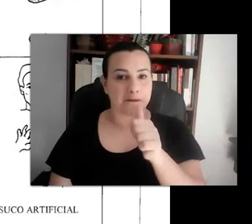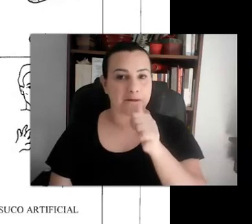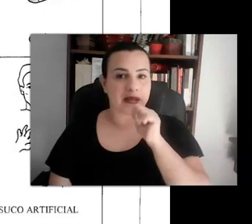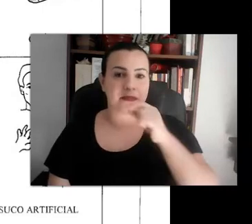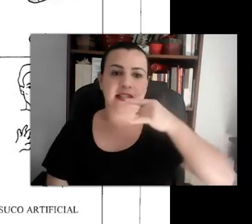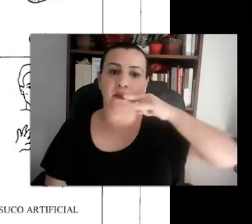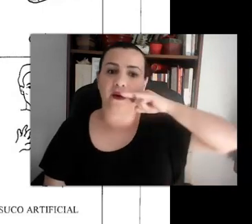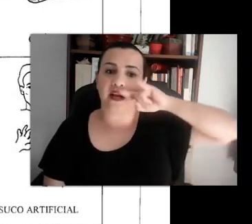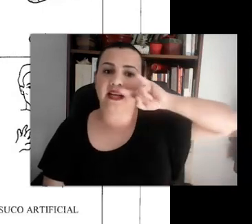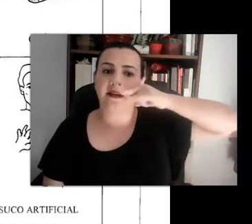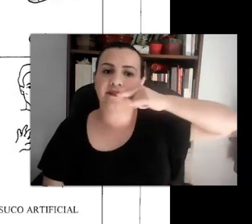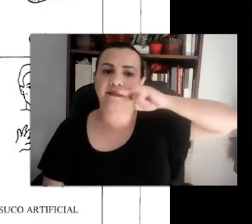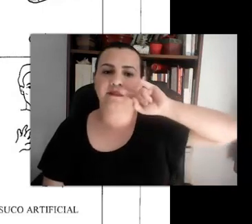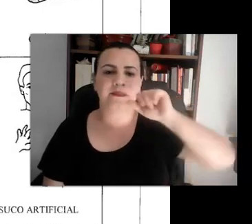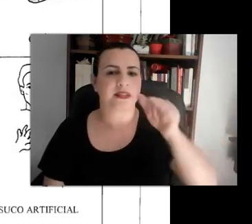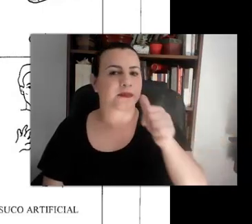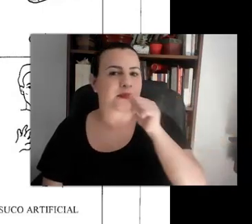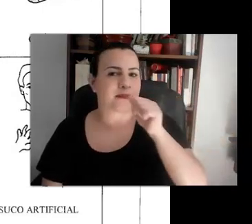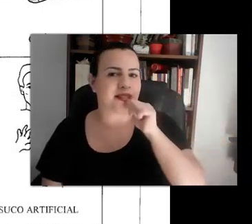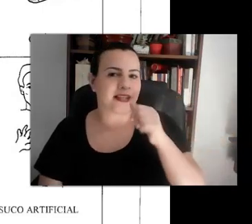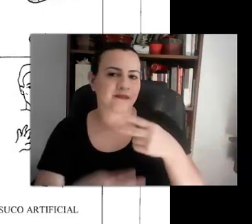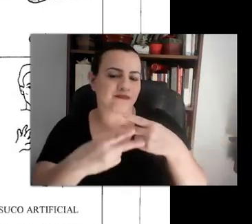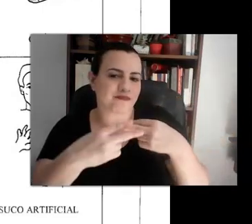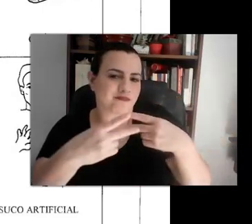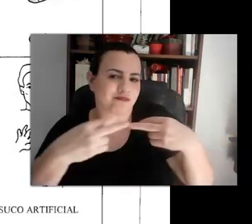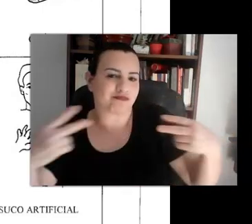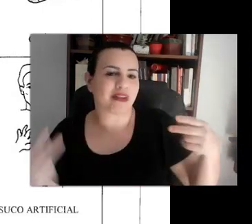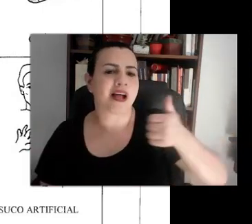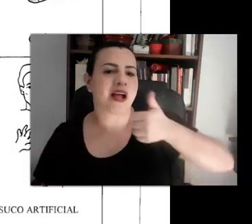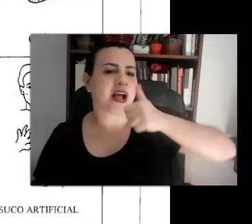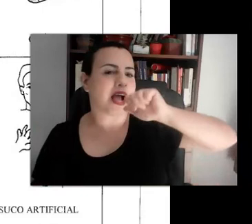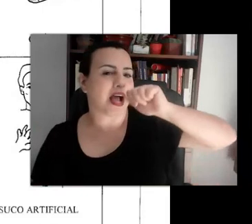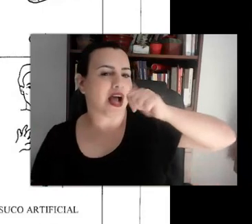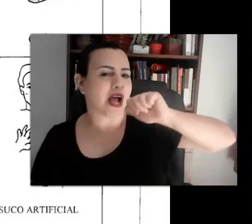Então, bebida alcoólica. Então, bebida